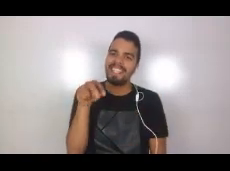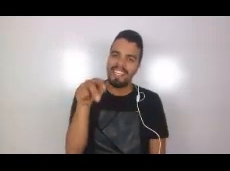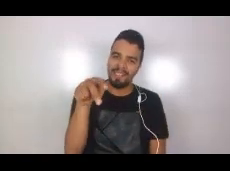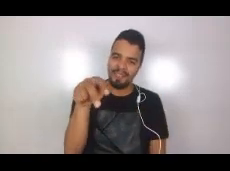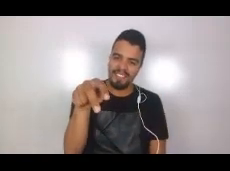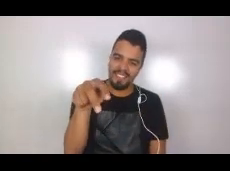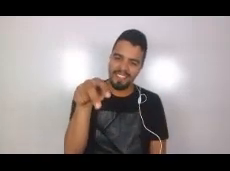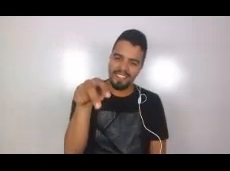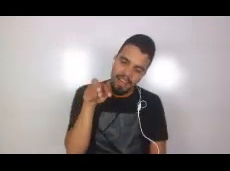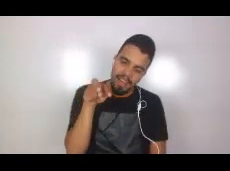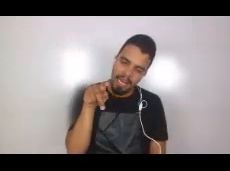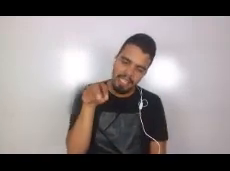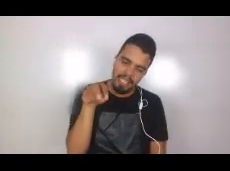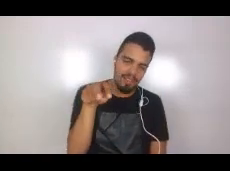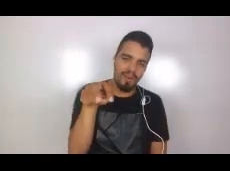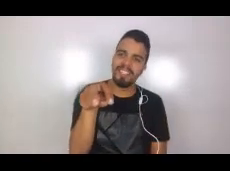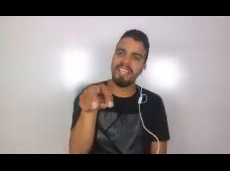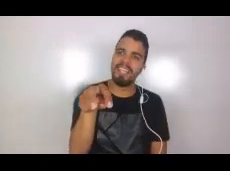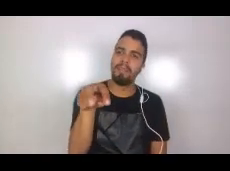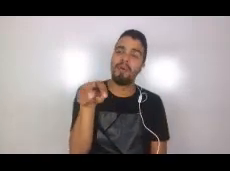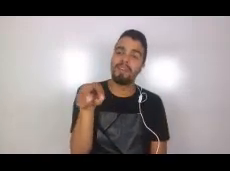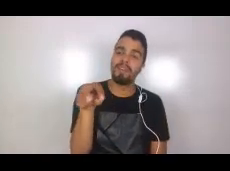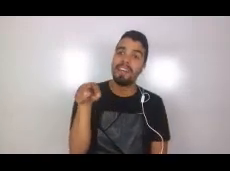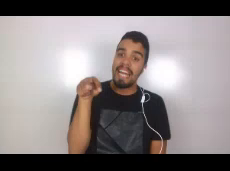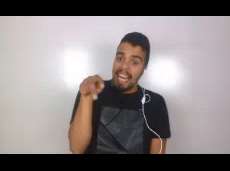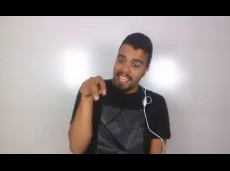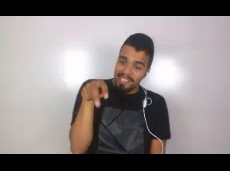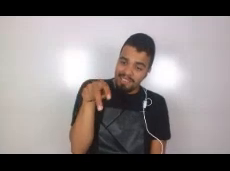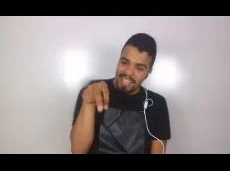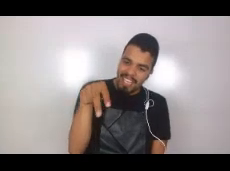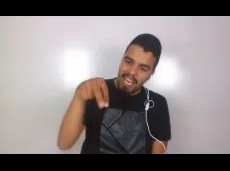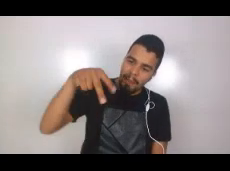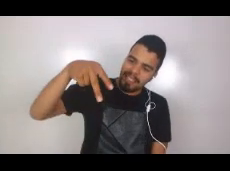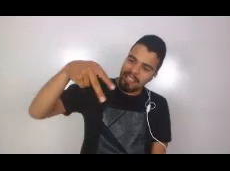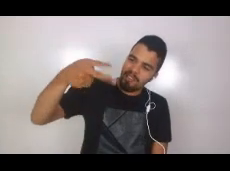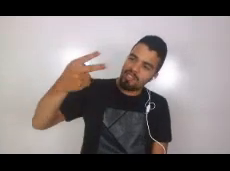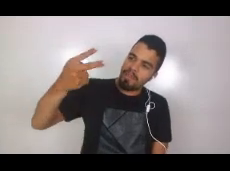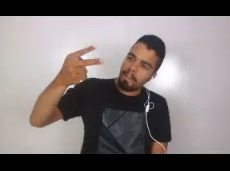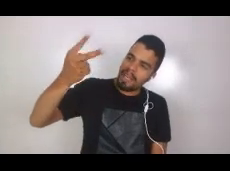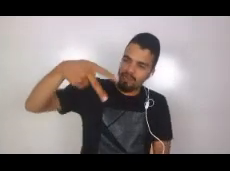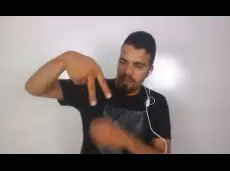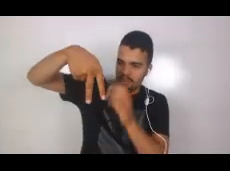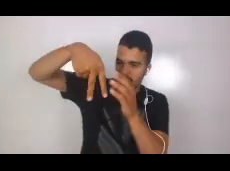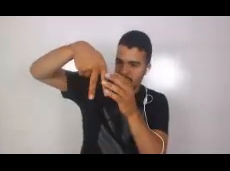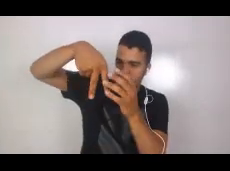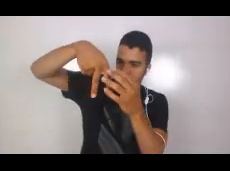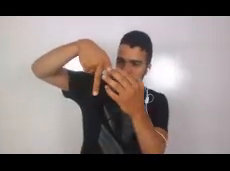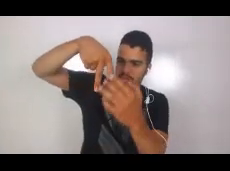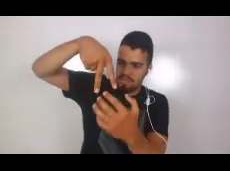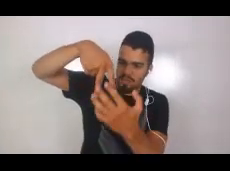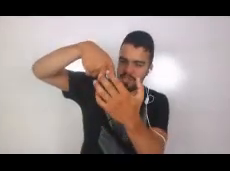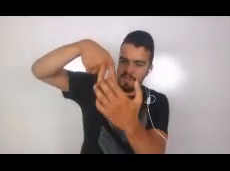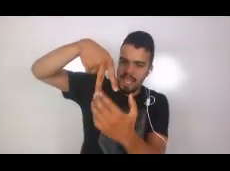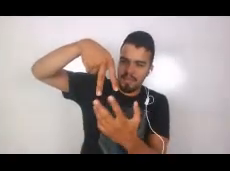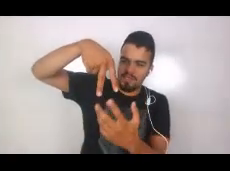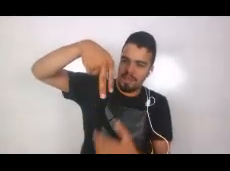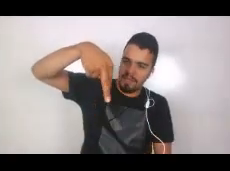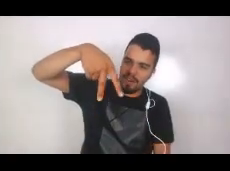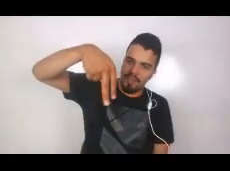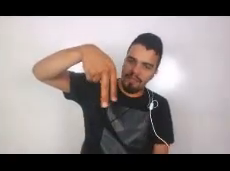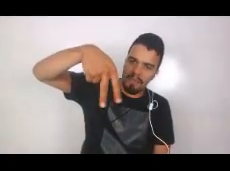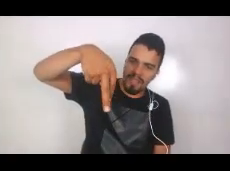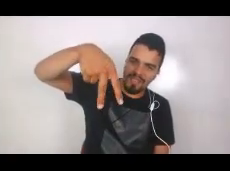carro andando. Andando, eu não conseguiria. Por quê? Isso daqui é a representação de uma pessoa, ó, né? Os 2 pés,